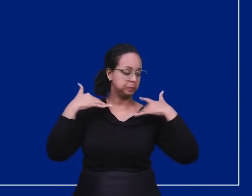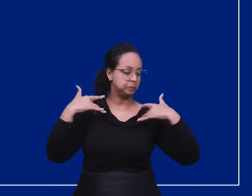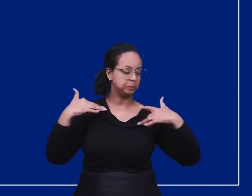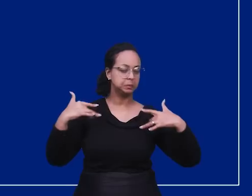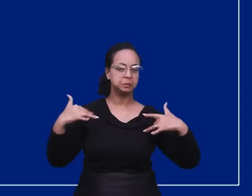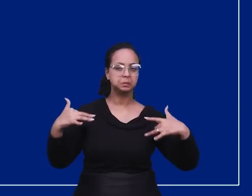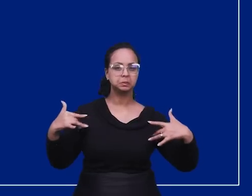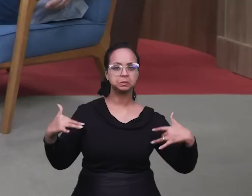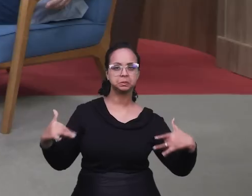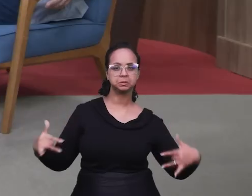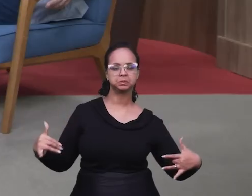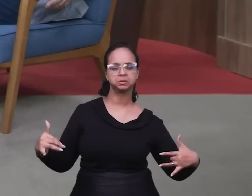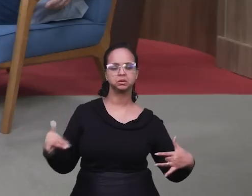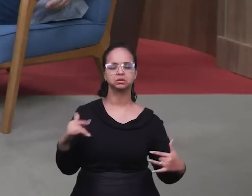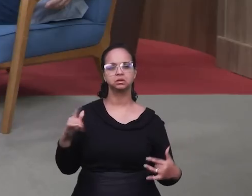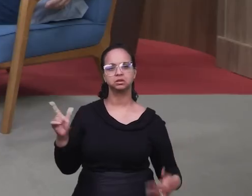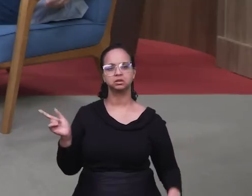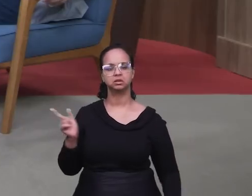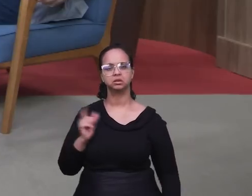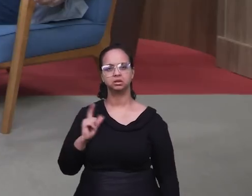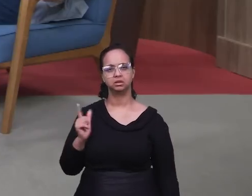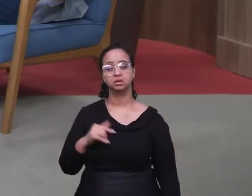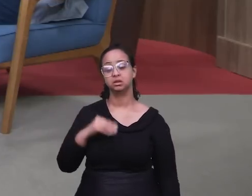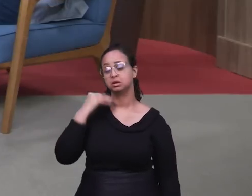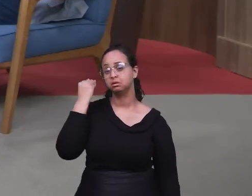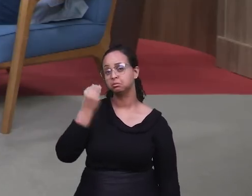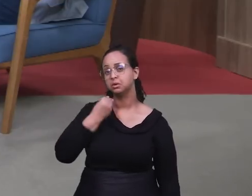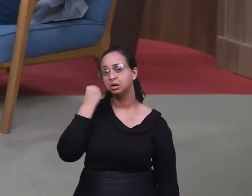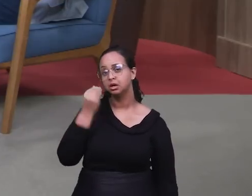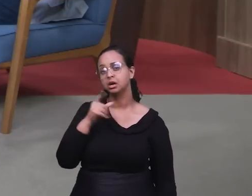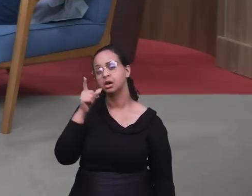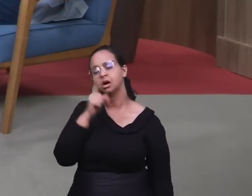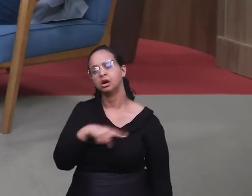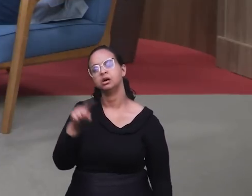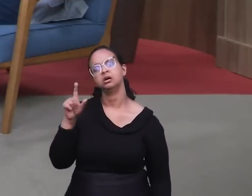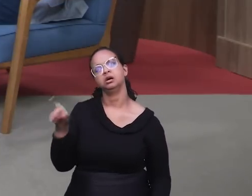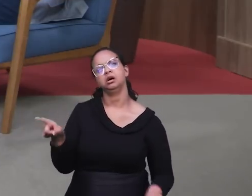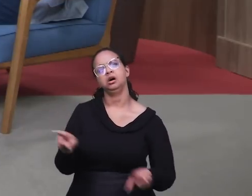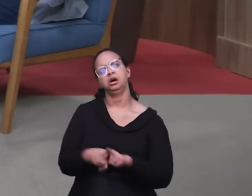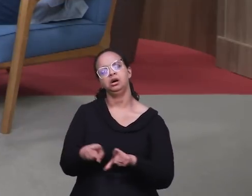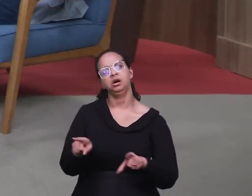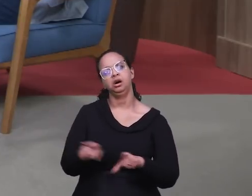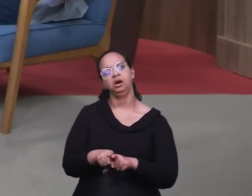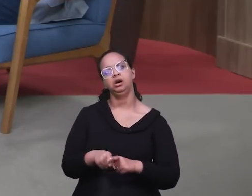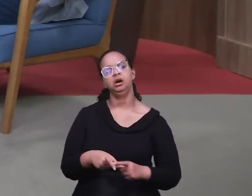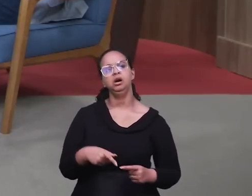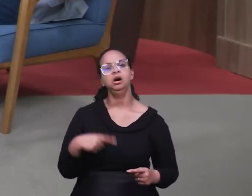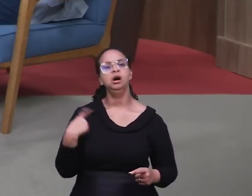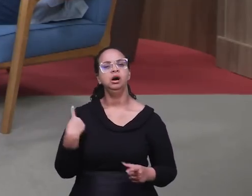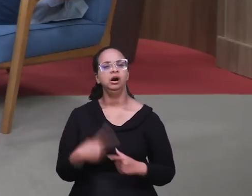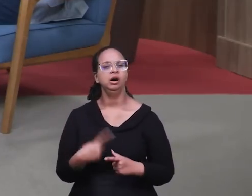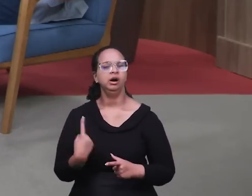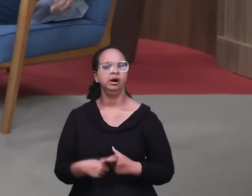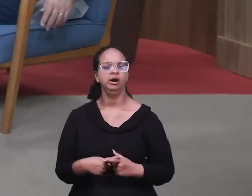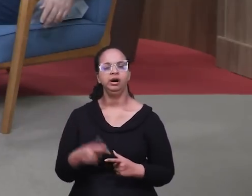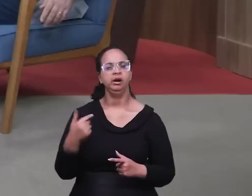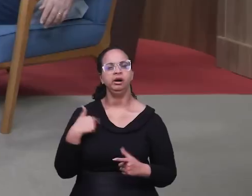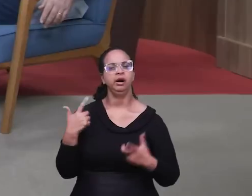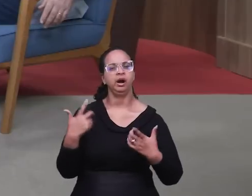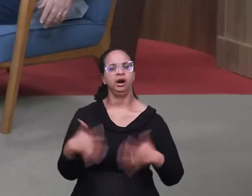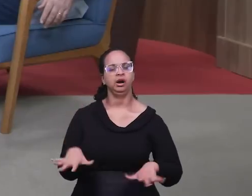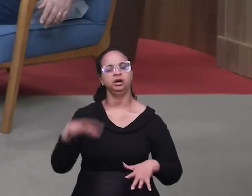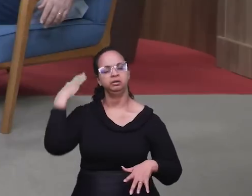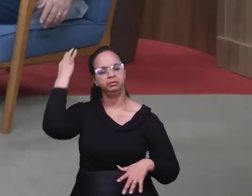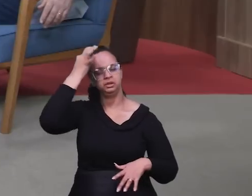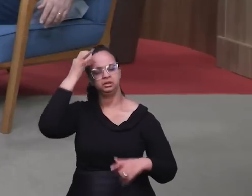até o chão. Então, aqui está essa experiência que serve também para nós como a gente exemplo, não quer, né, José,